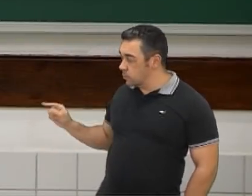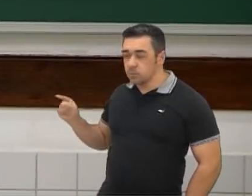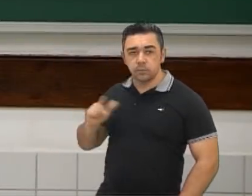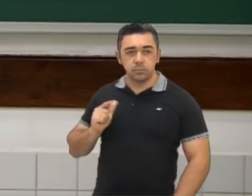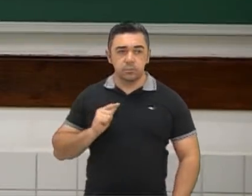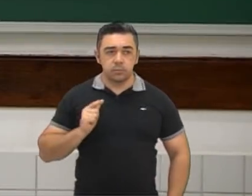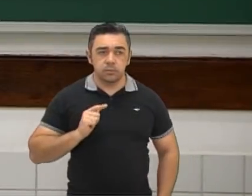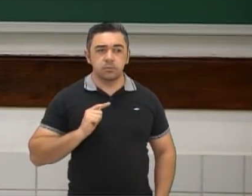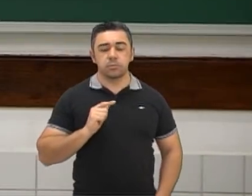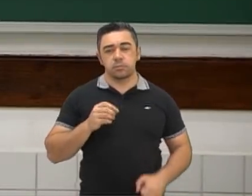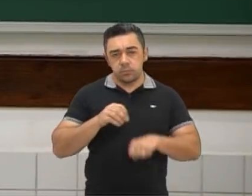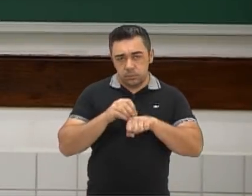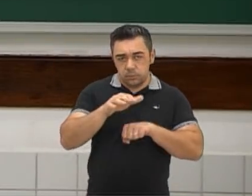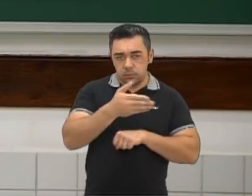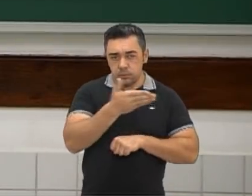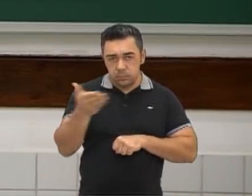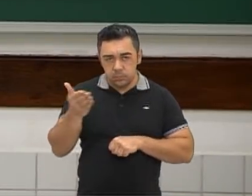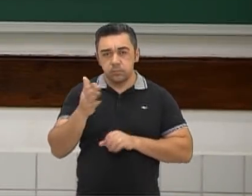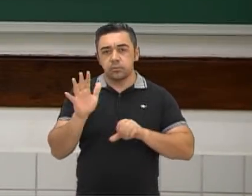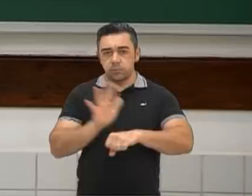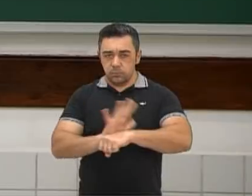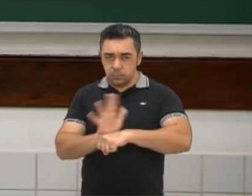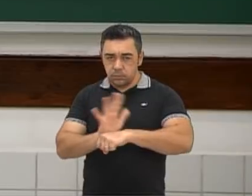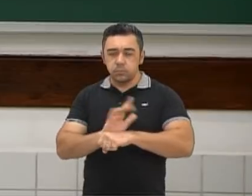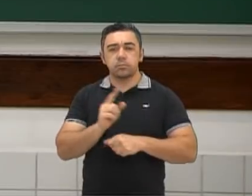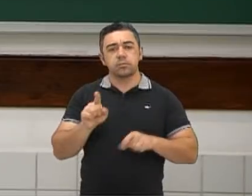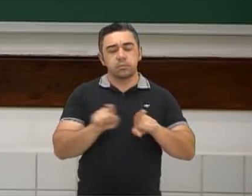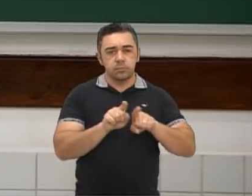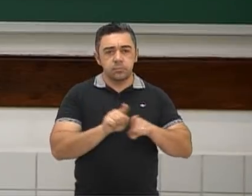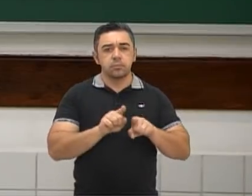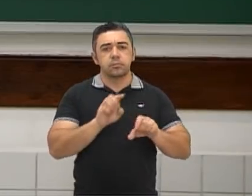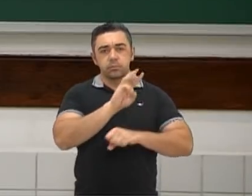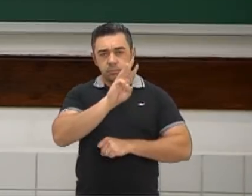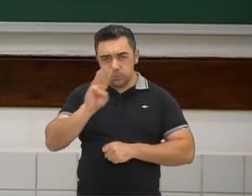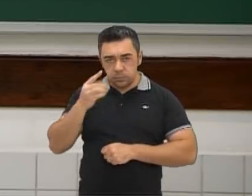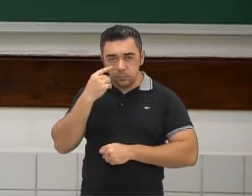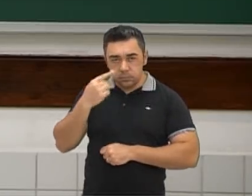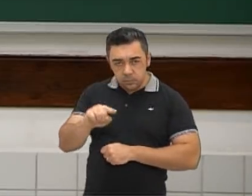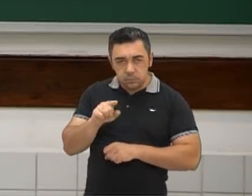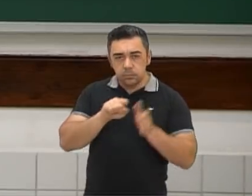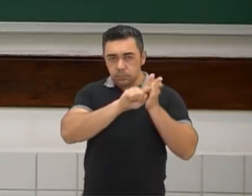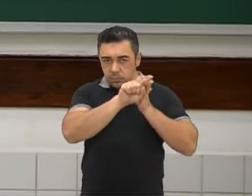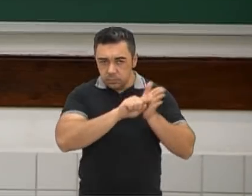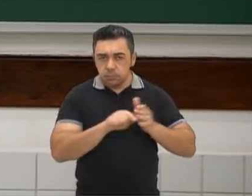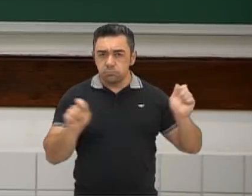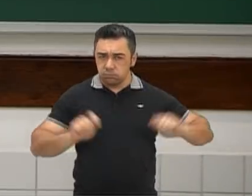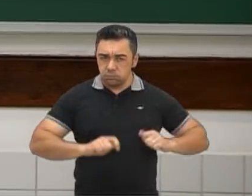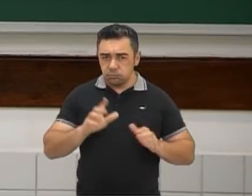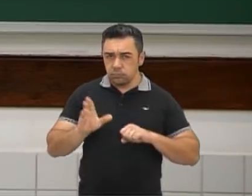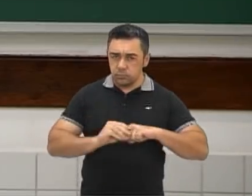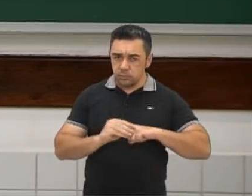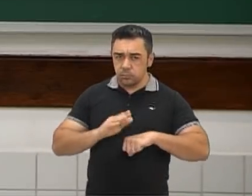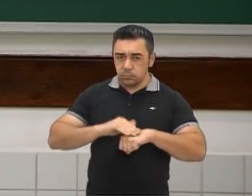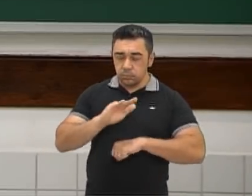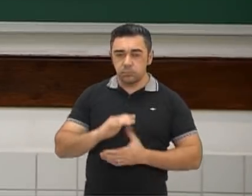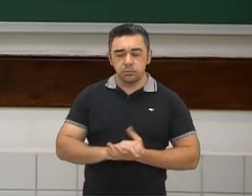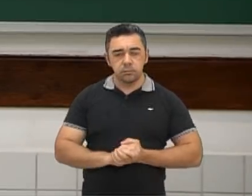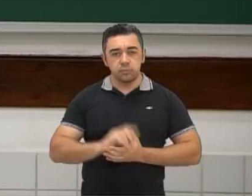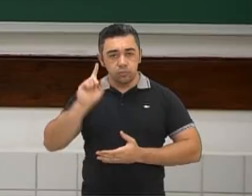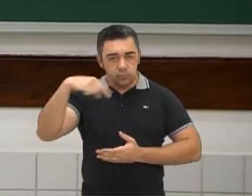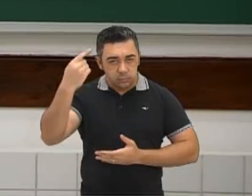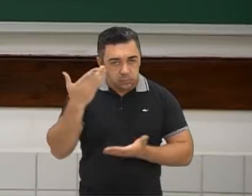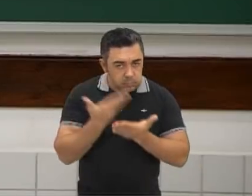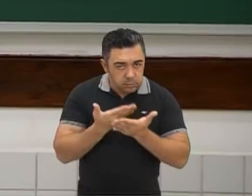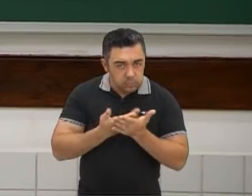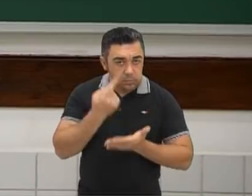algumas sugestões de site e de vídeos no YouTube que você pode assistir, tá? Na próxima aula,